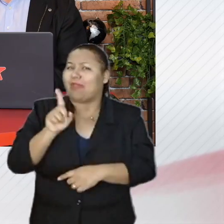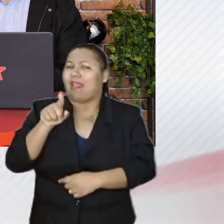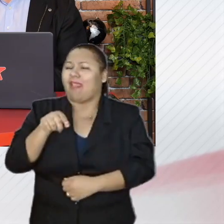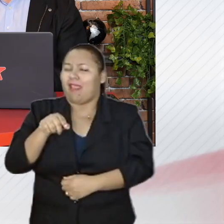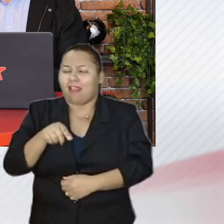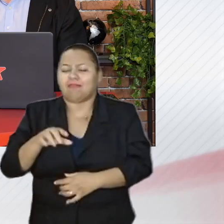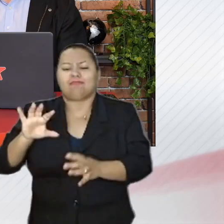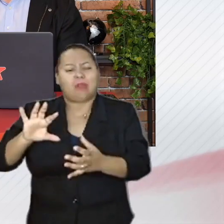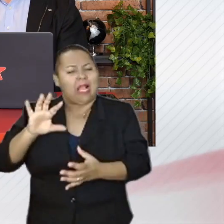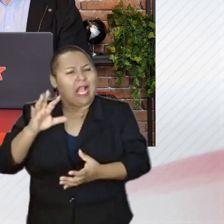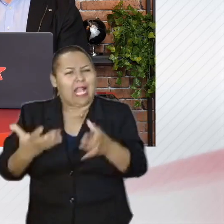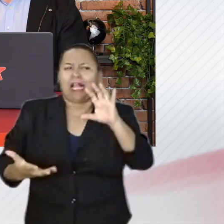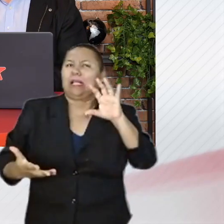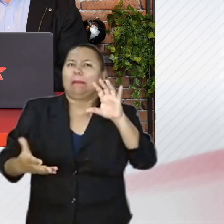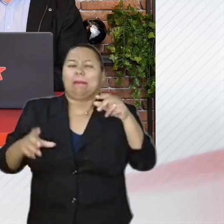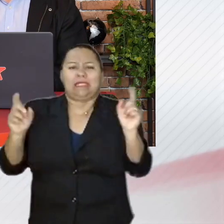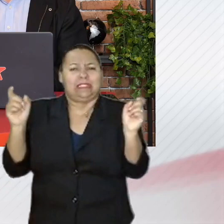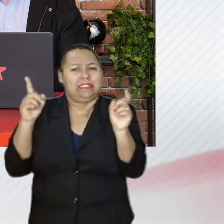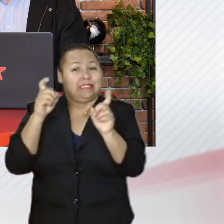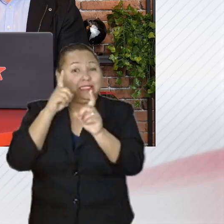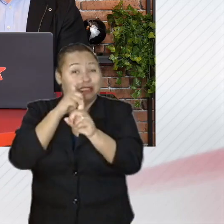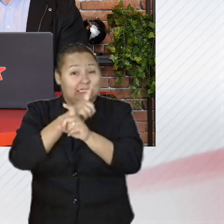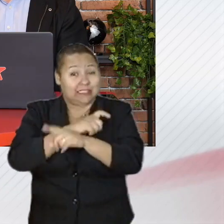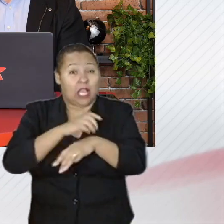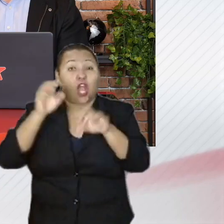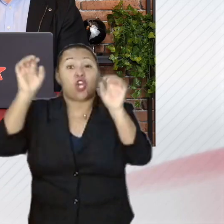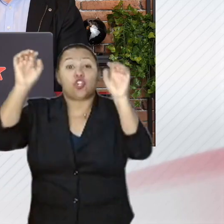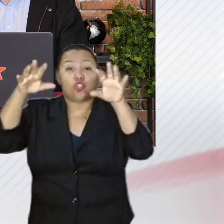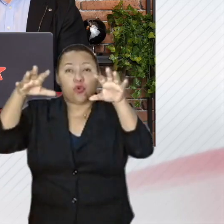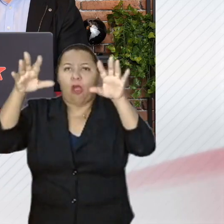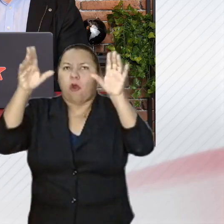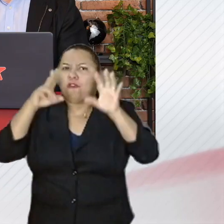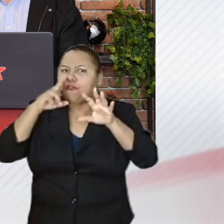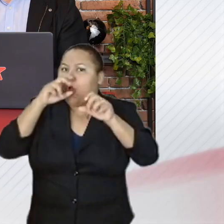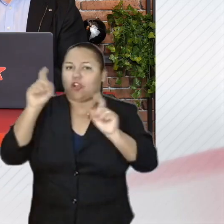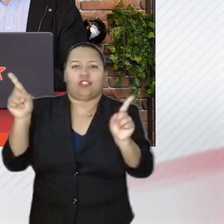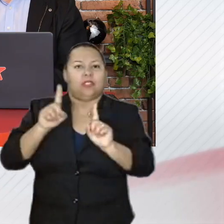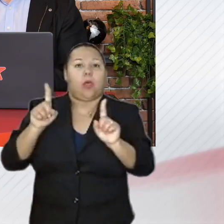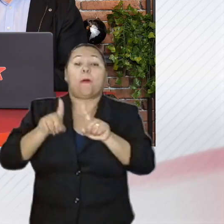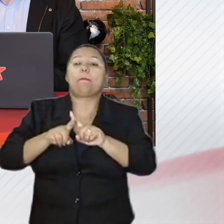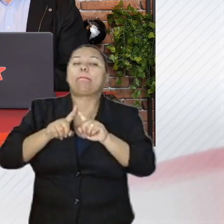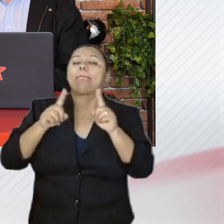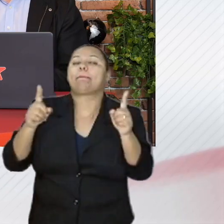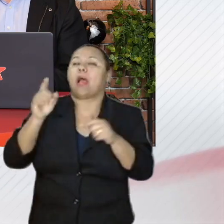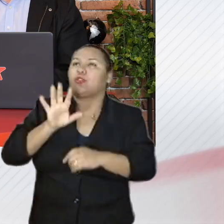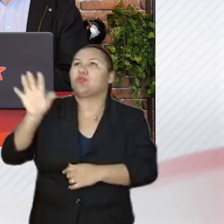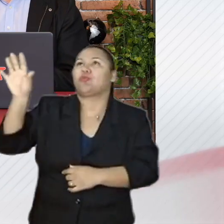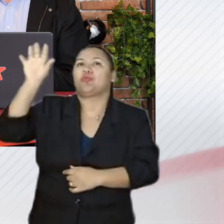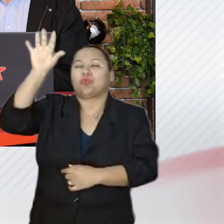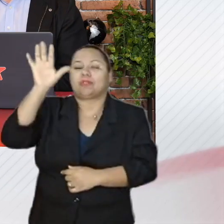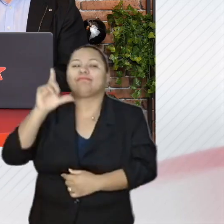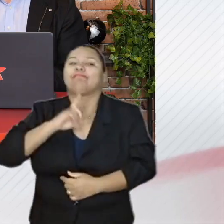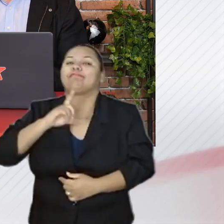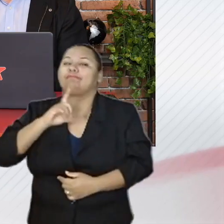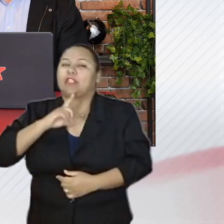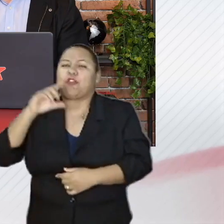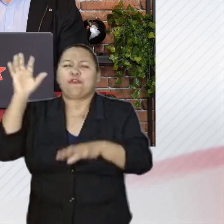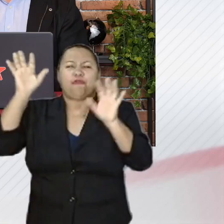complexa. Ainda que aqui na Serra a chuva não veio tão forte, mas litoral, norte e a região metropolitana foi bem